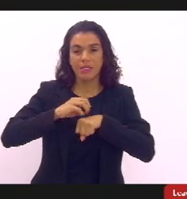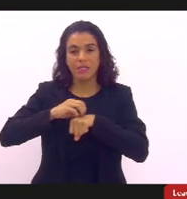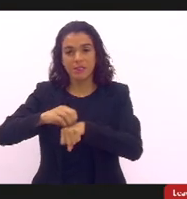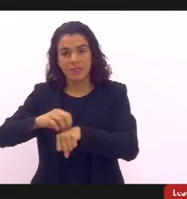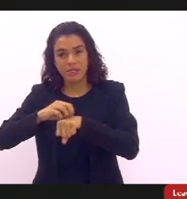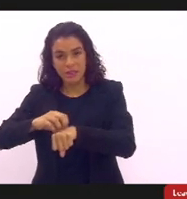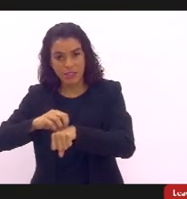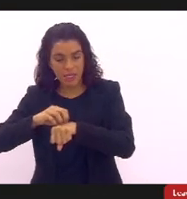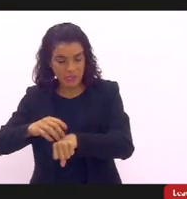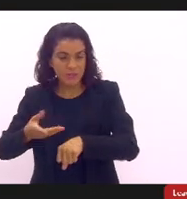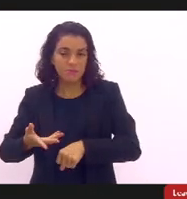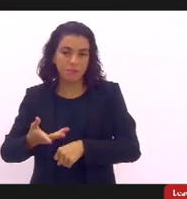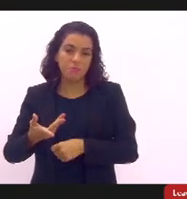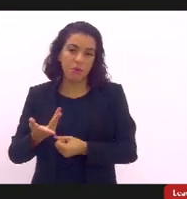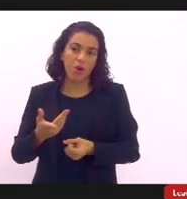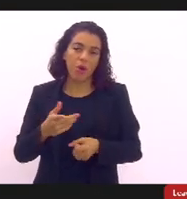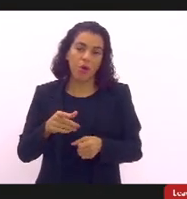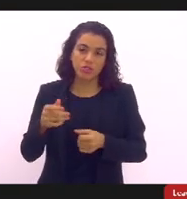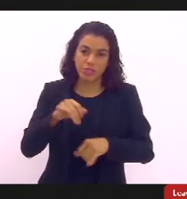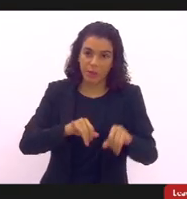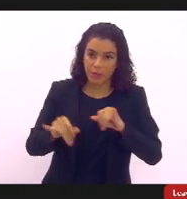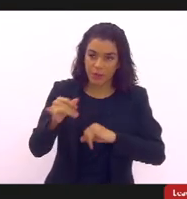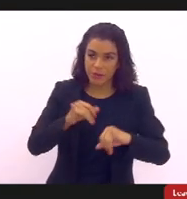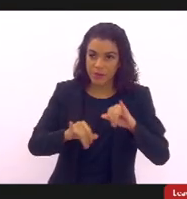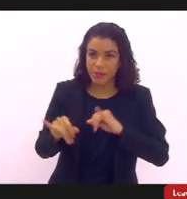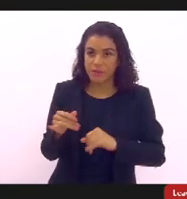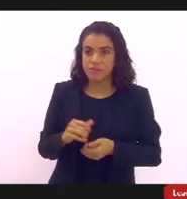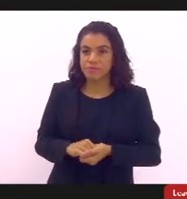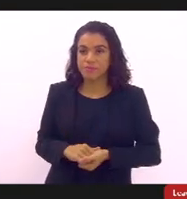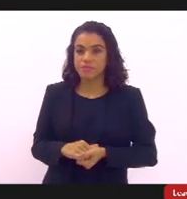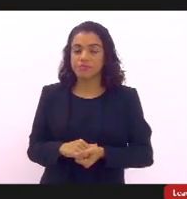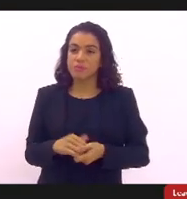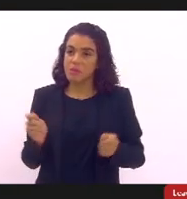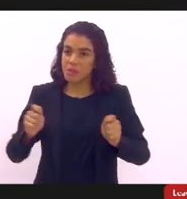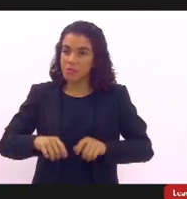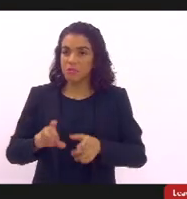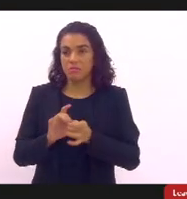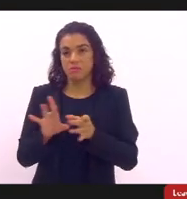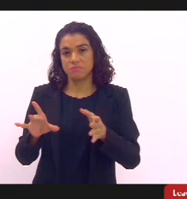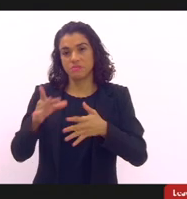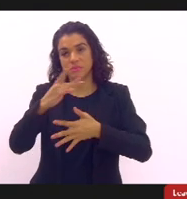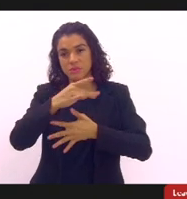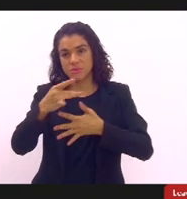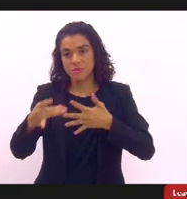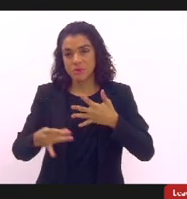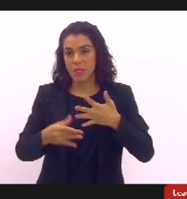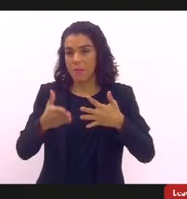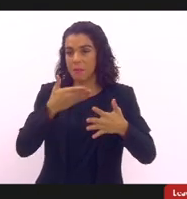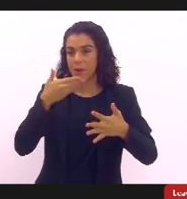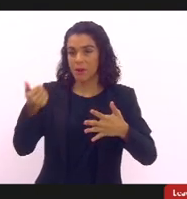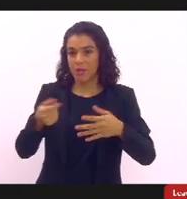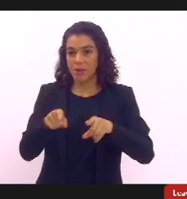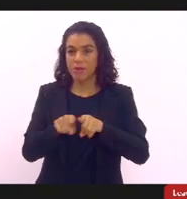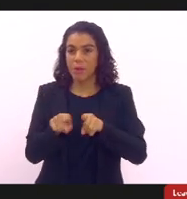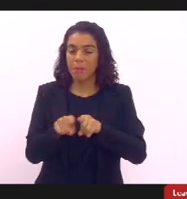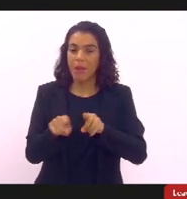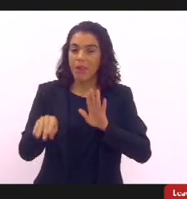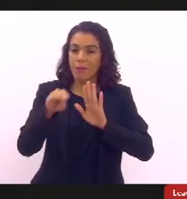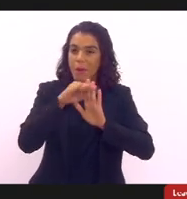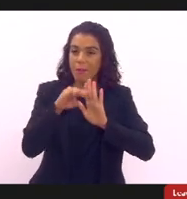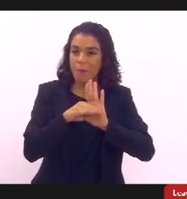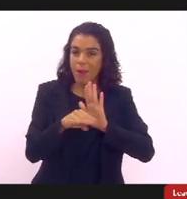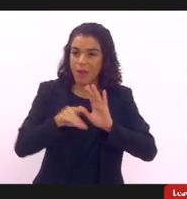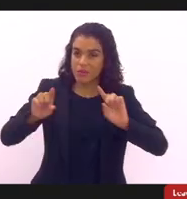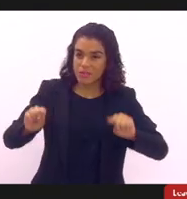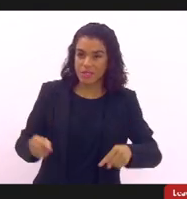está previsto com detalhamento dentro do plano, que pode ser disponibilizado com um nível de detalhe maior. O desafio do termo de cooperação, também a gente